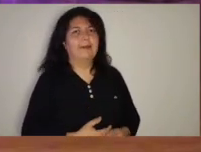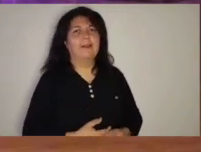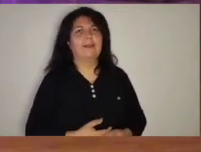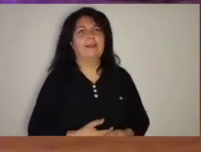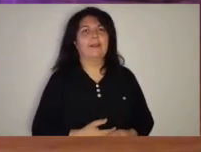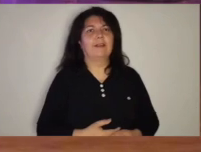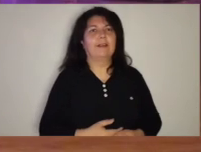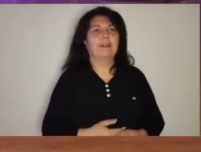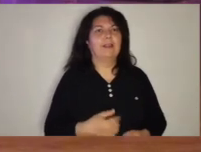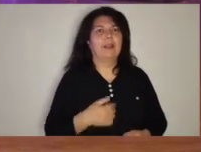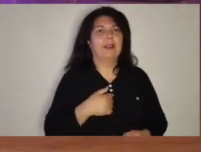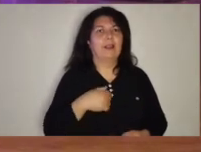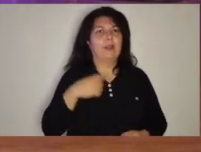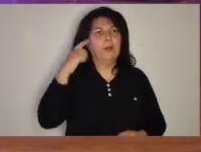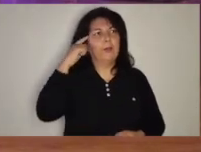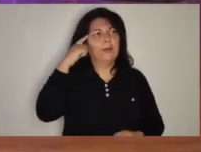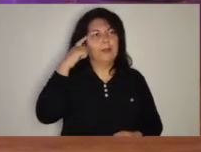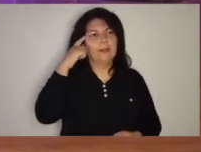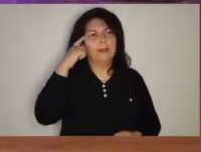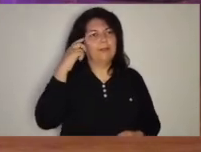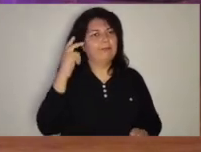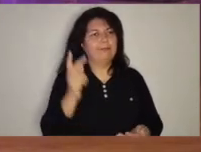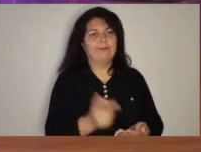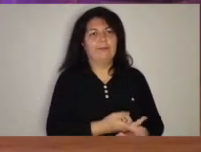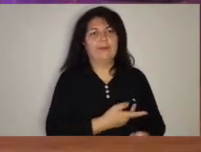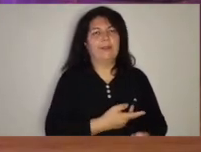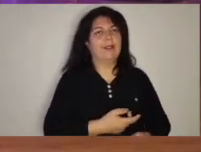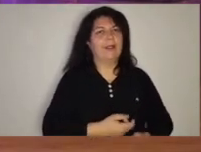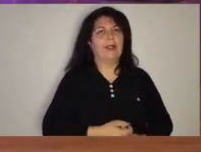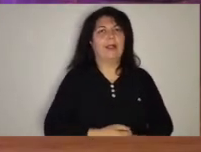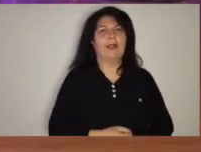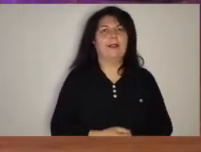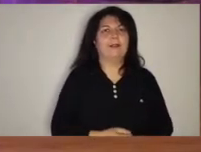Irmãos, aquilo ali, eu só fiz aquele olho, né?